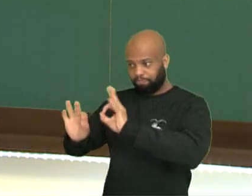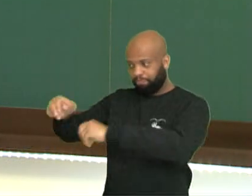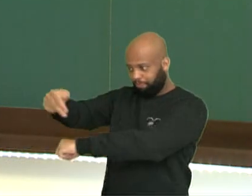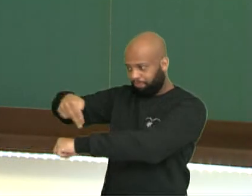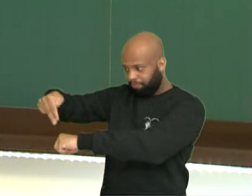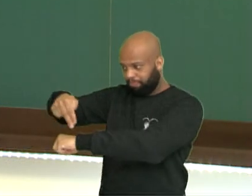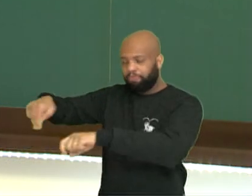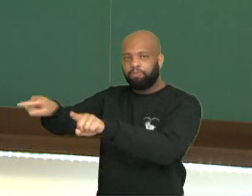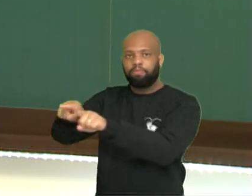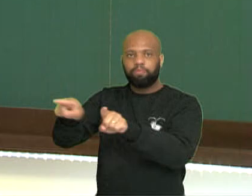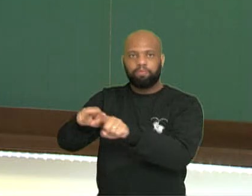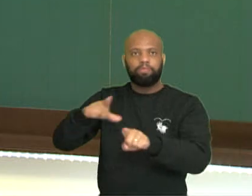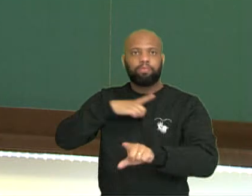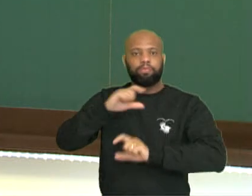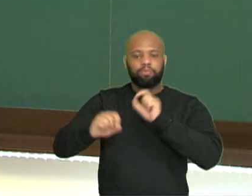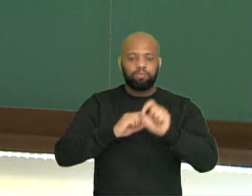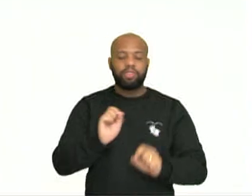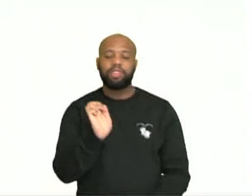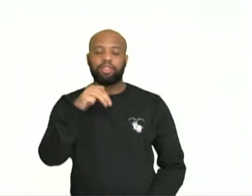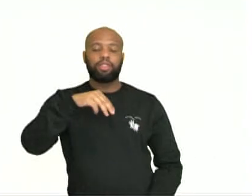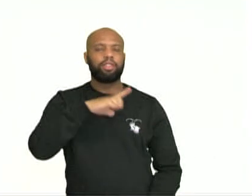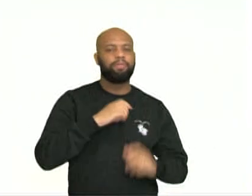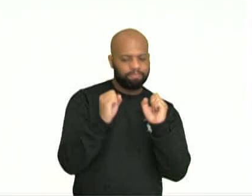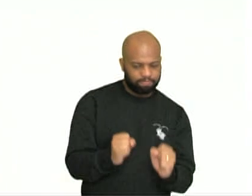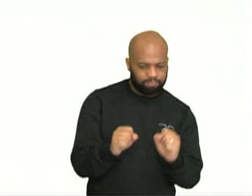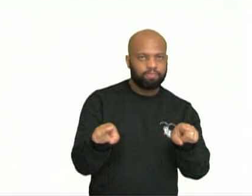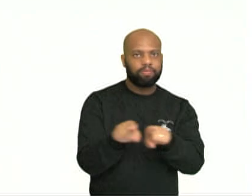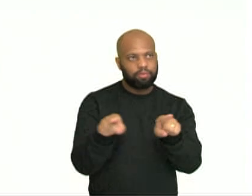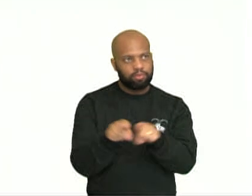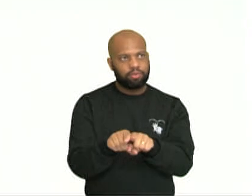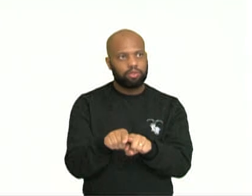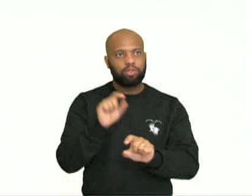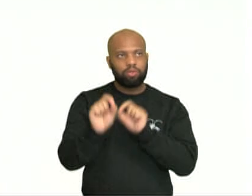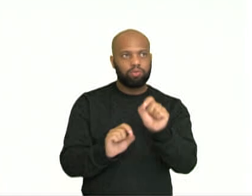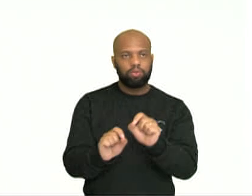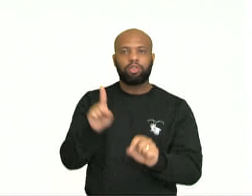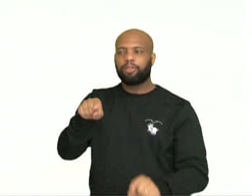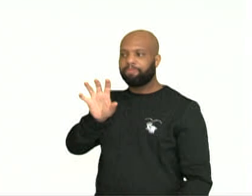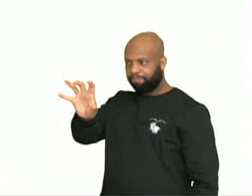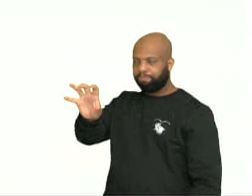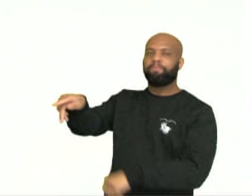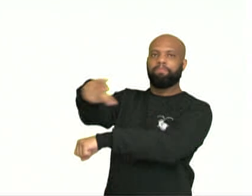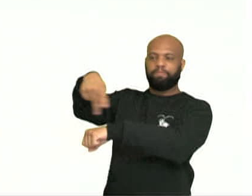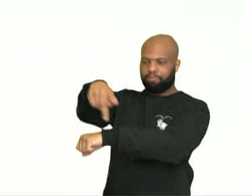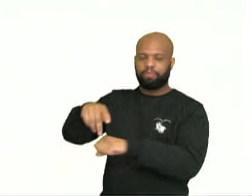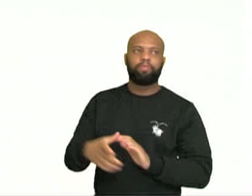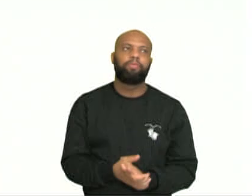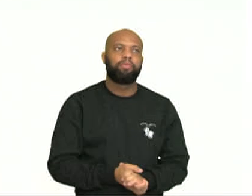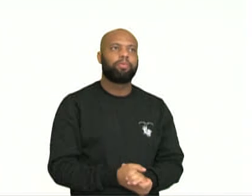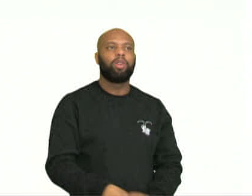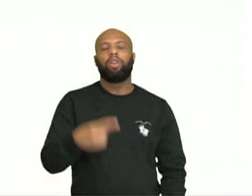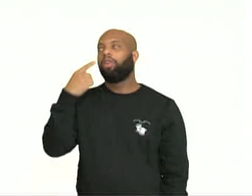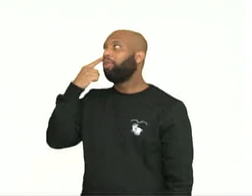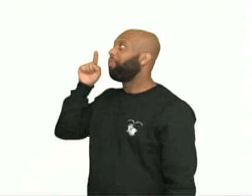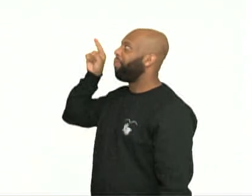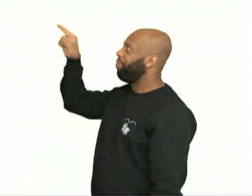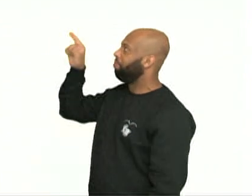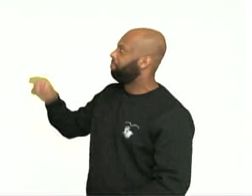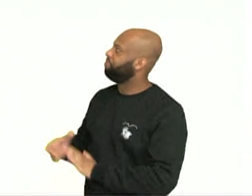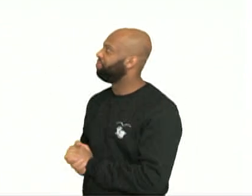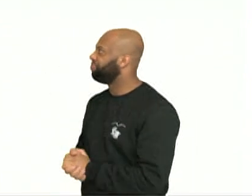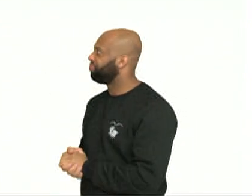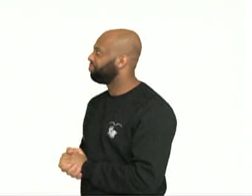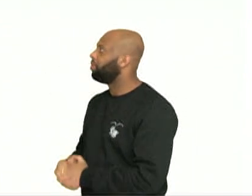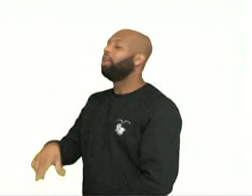a delimitação dos poderes e da afirmação da região de um país. Para isso, observem aqui, nós temos